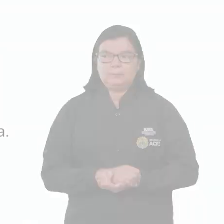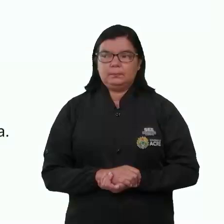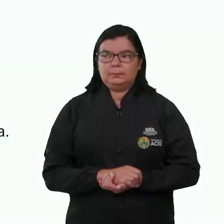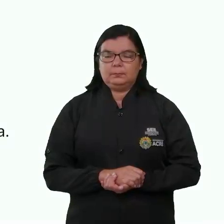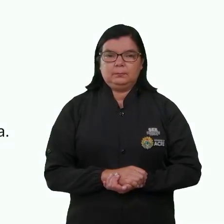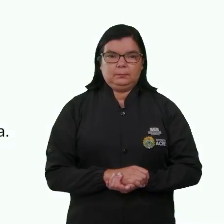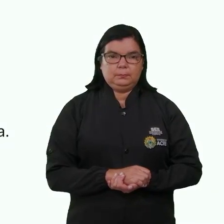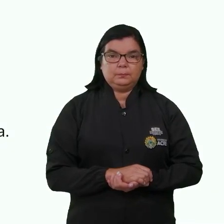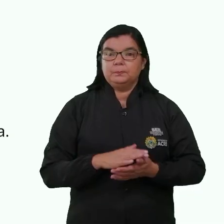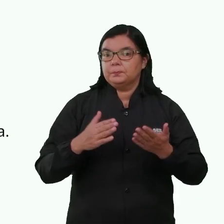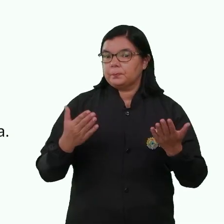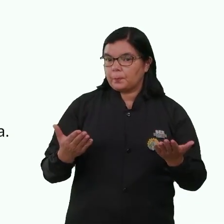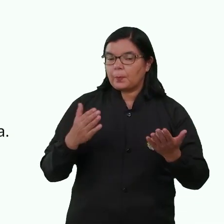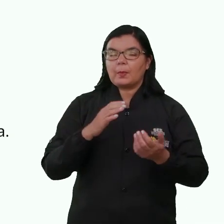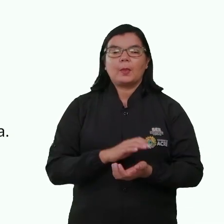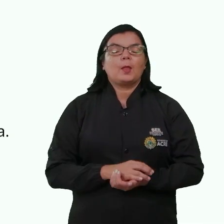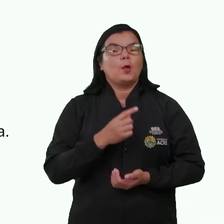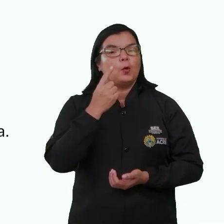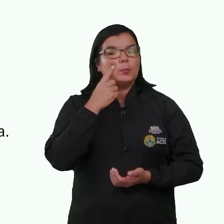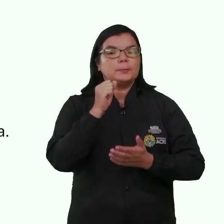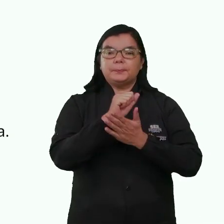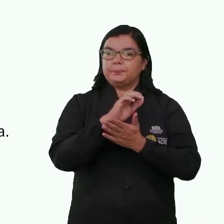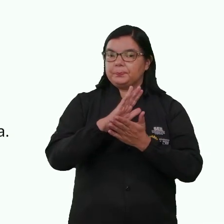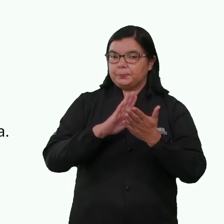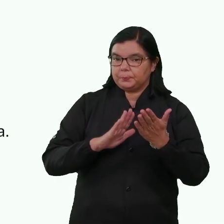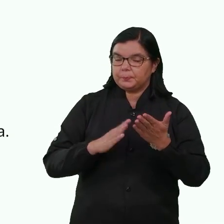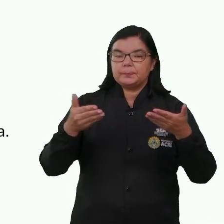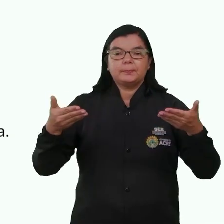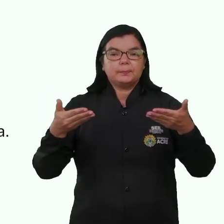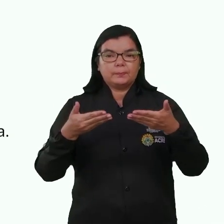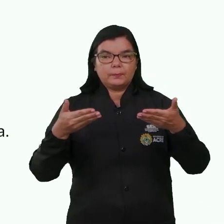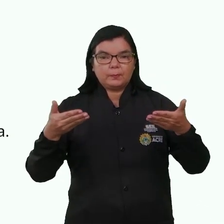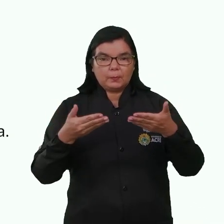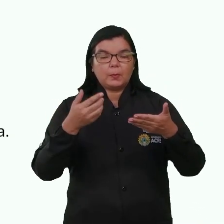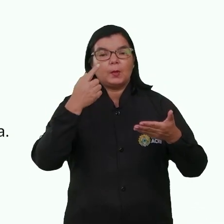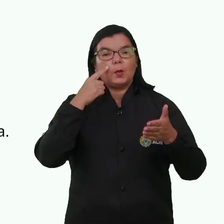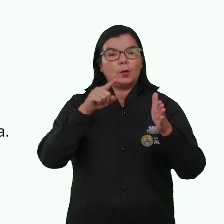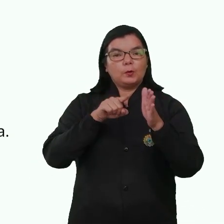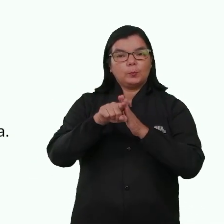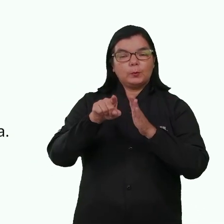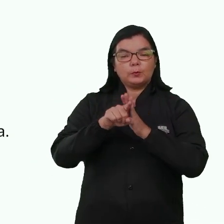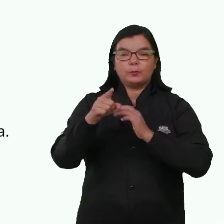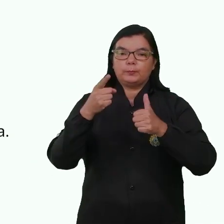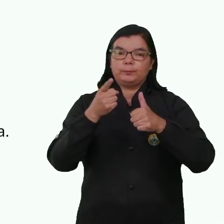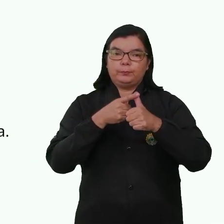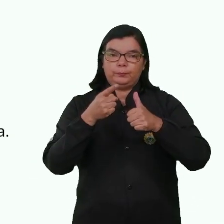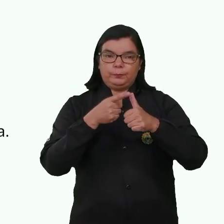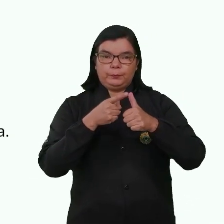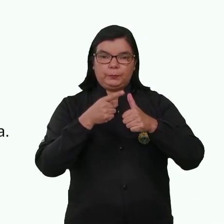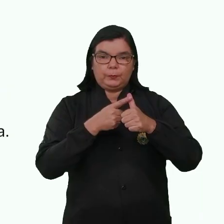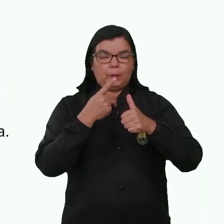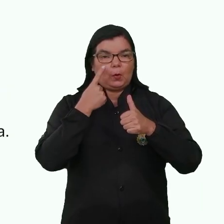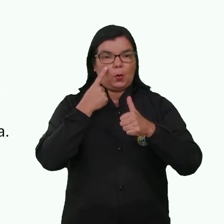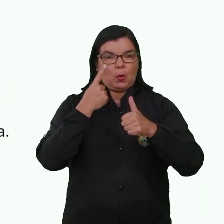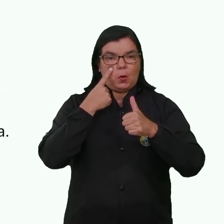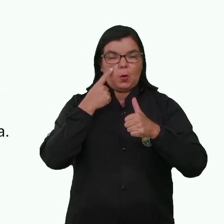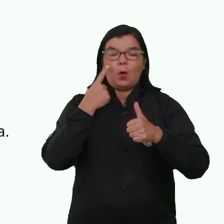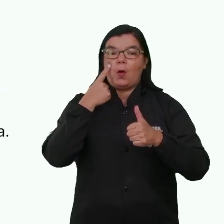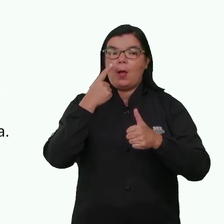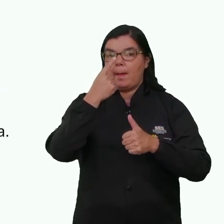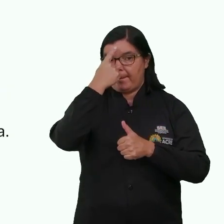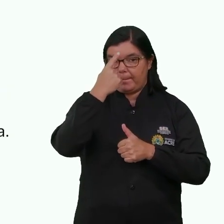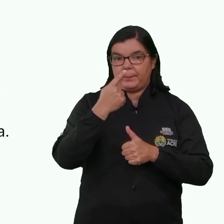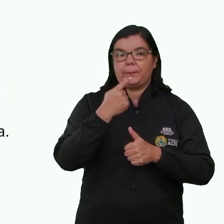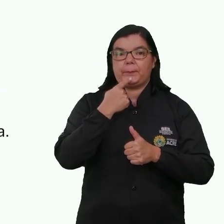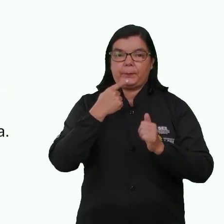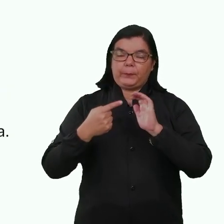certo? Bom, pessoal, agora a gente vai para a nossa atividade de hoje. Questão na tela diz o seguinte: observe